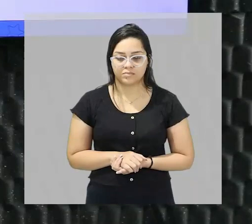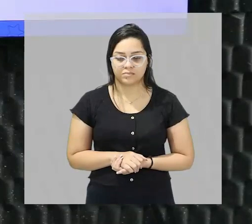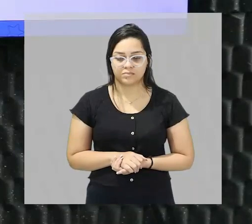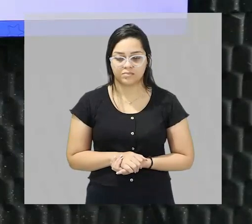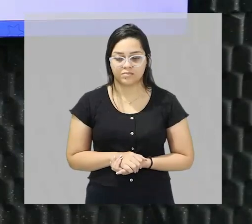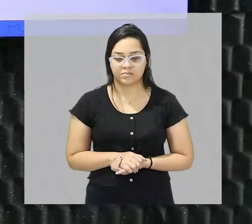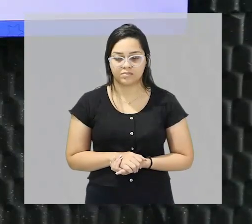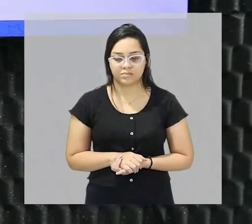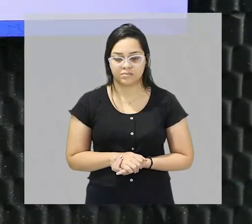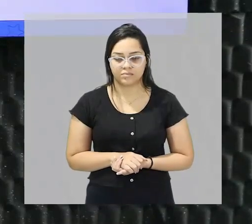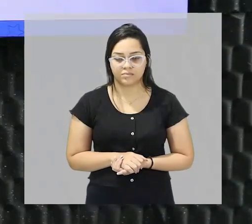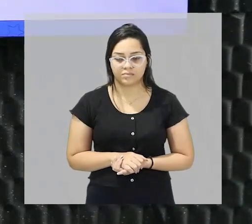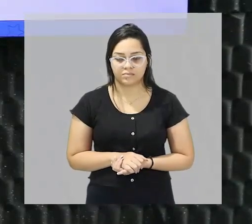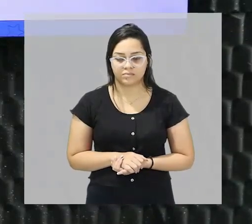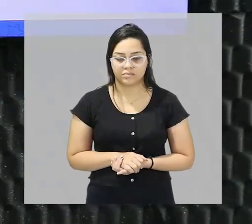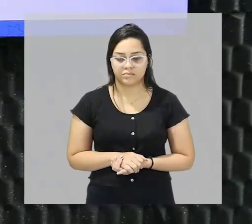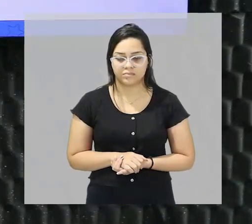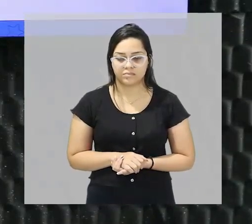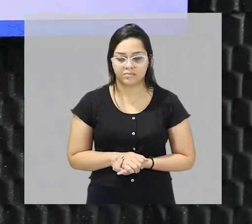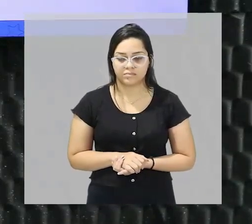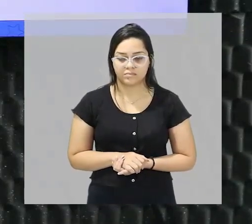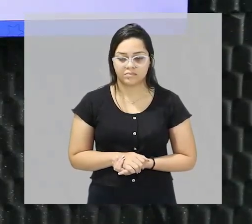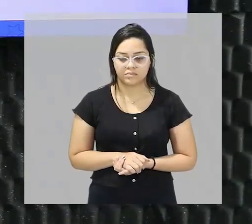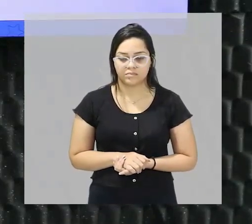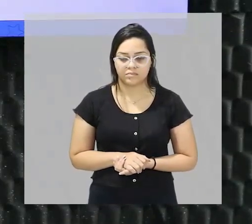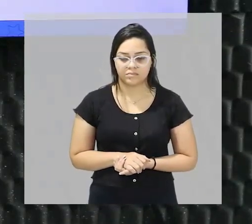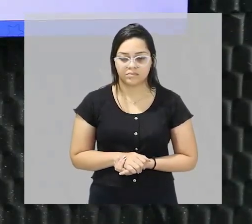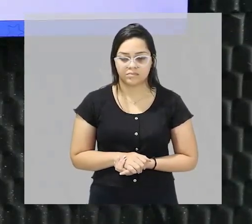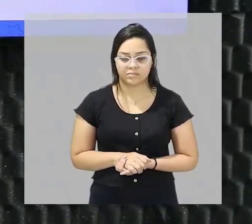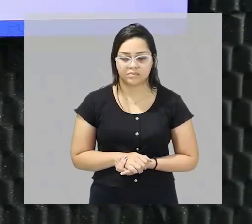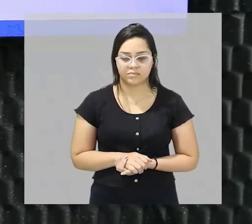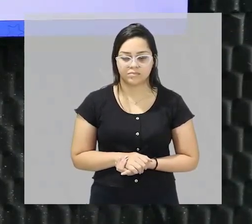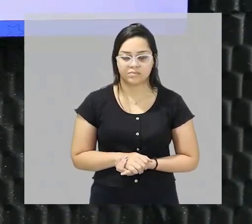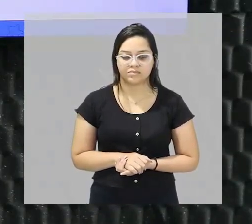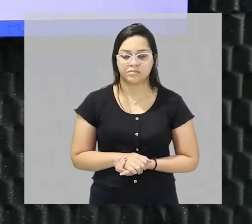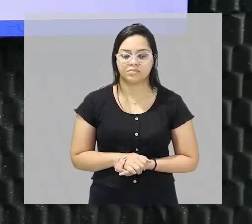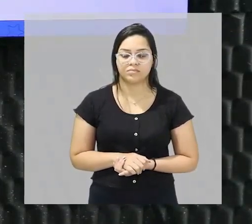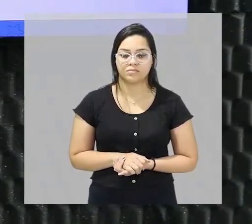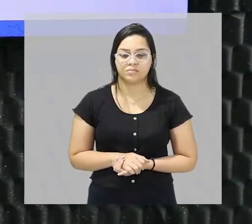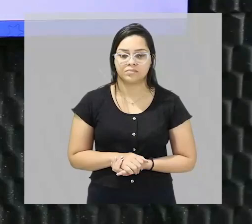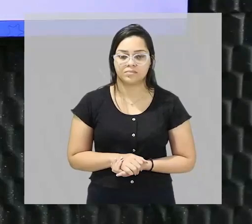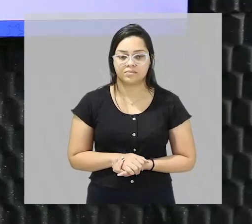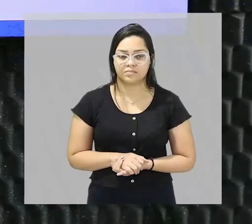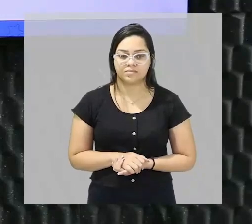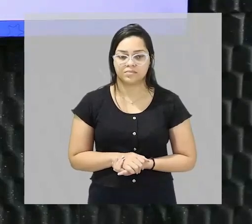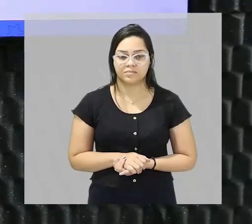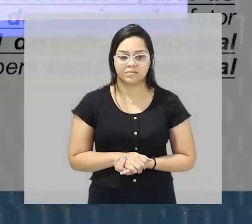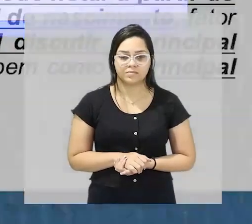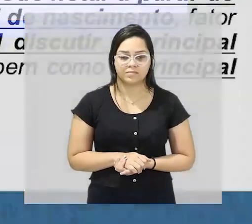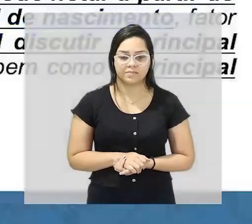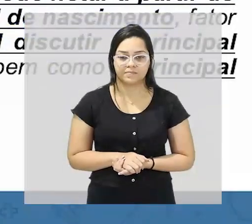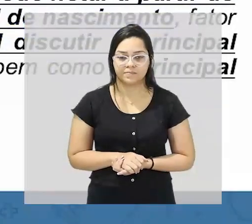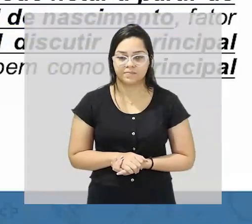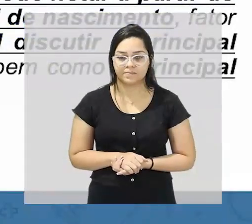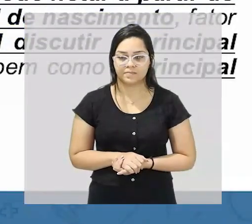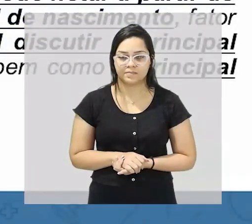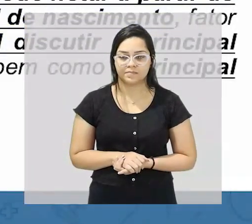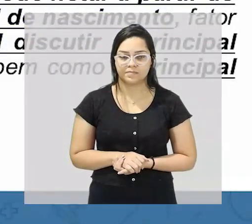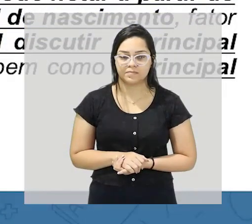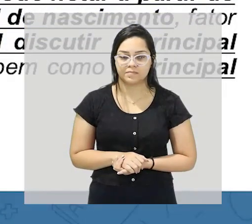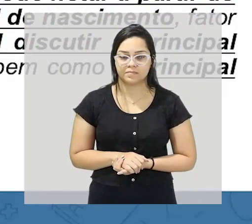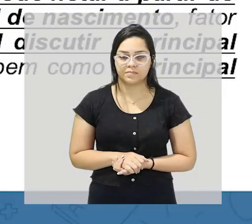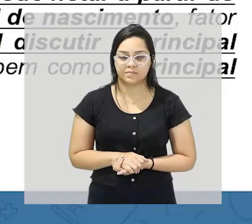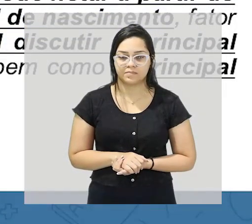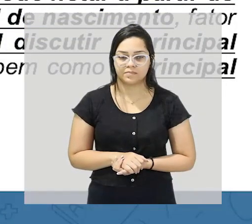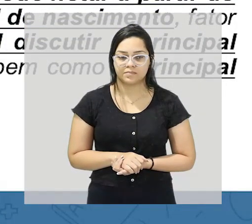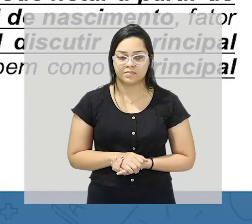Como se pode notar, a partir do alto índice de brasileiros que não possuem registro civil de nascimento, fator que